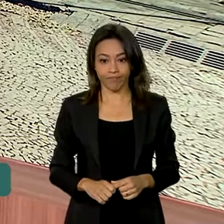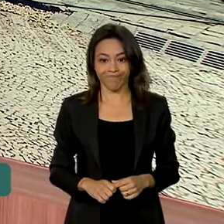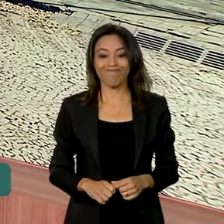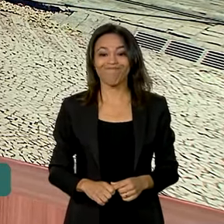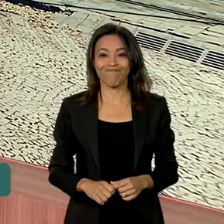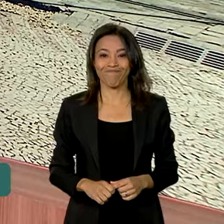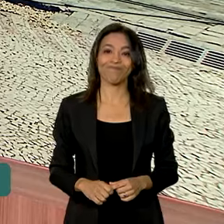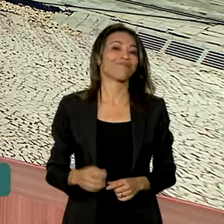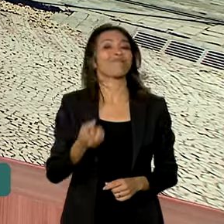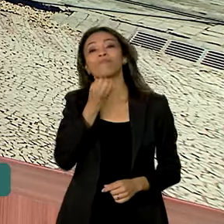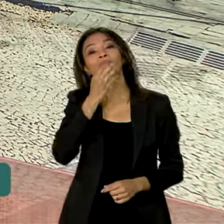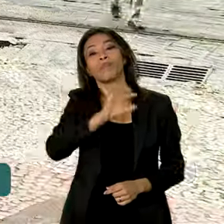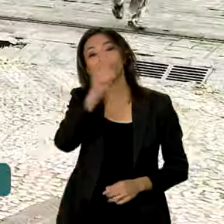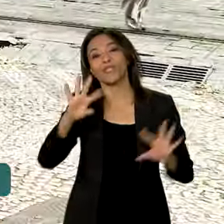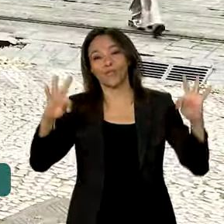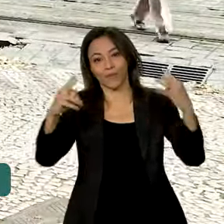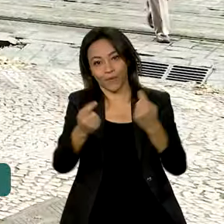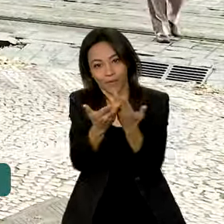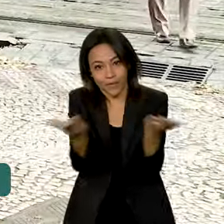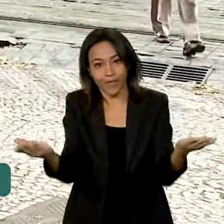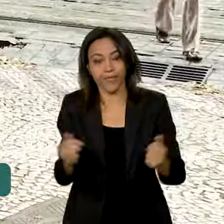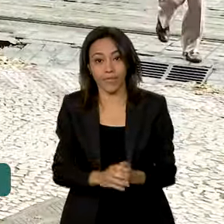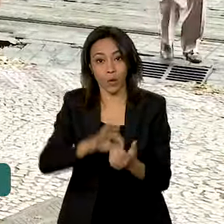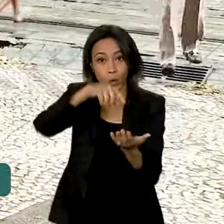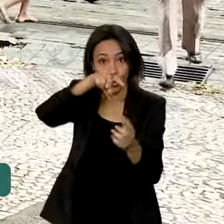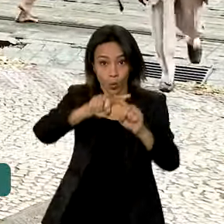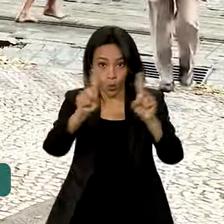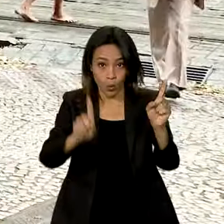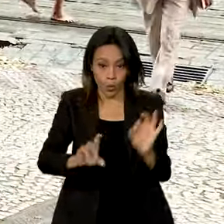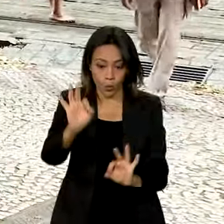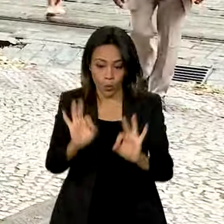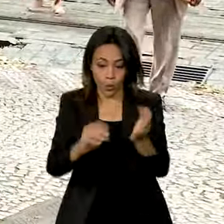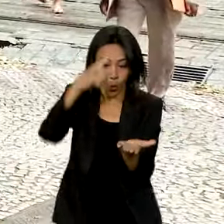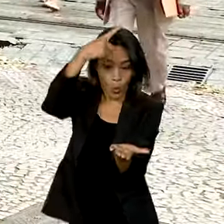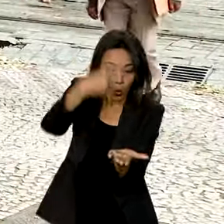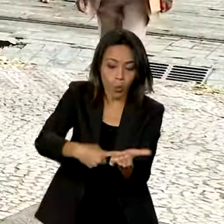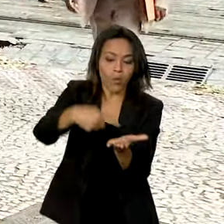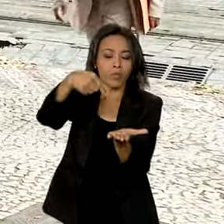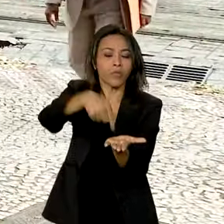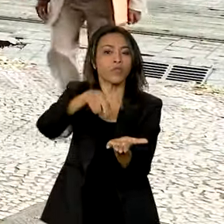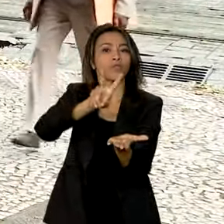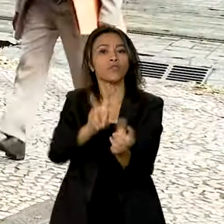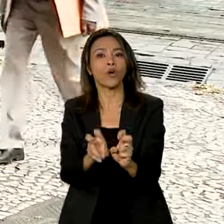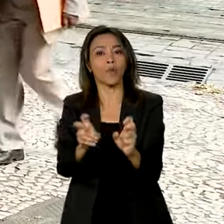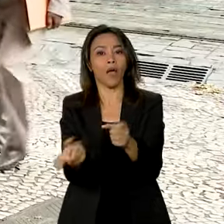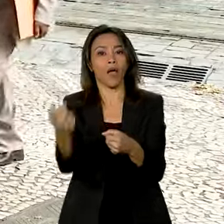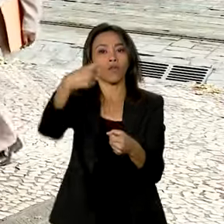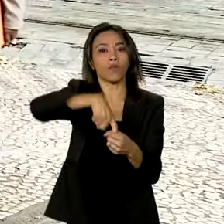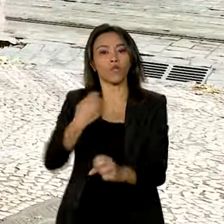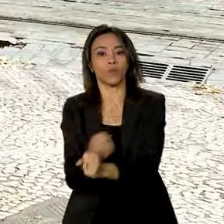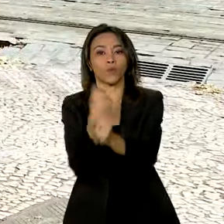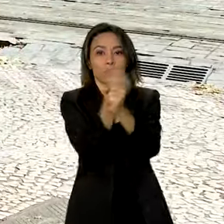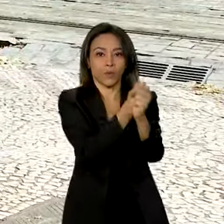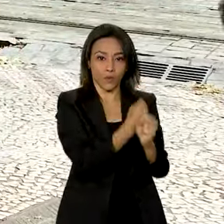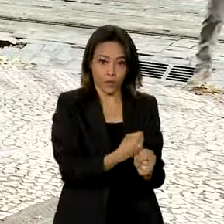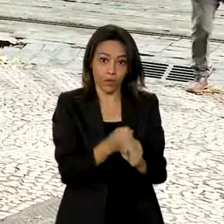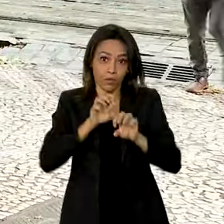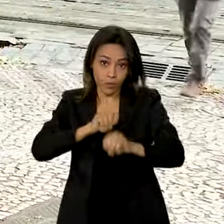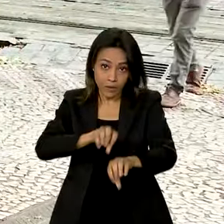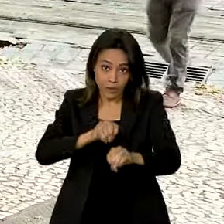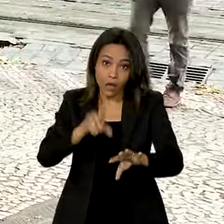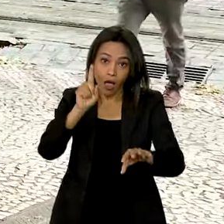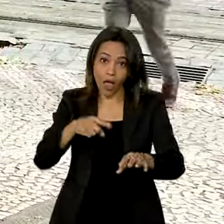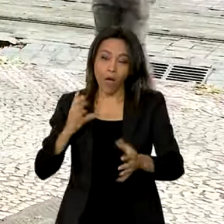Bom dia, Vanessa. Bom dia a todos. O Pacto Nacional pela Retomada de Obras da Educação Básica é um investimento do governo